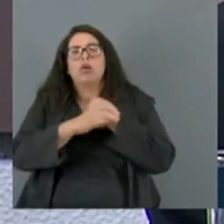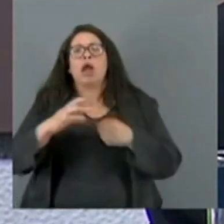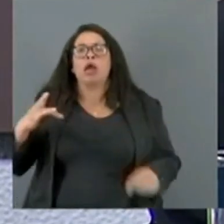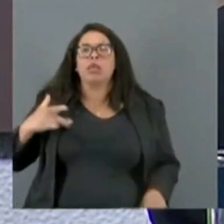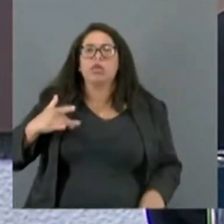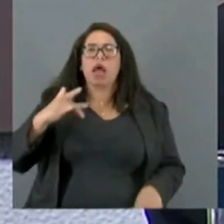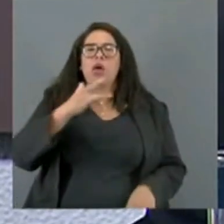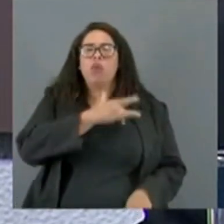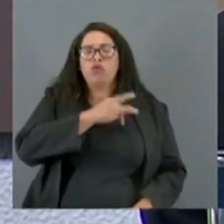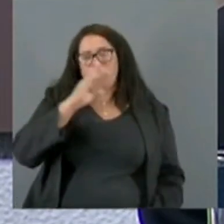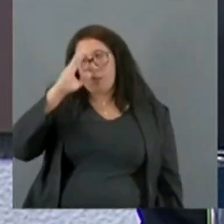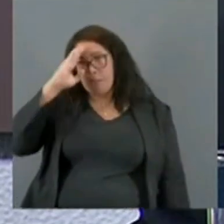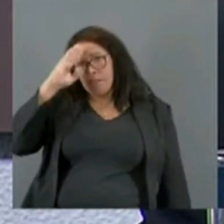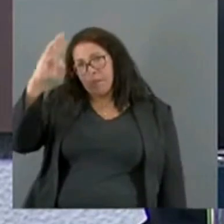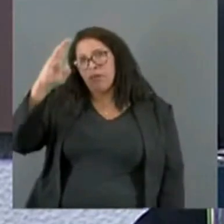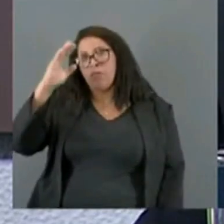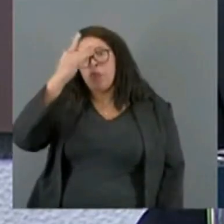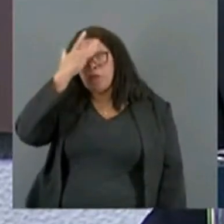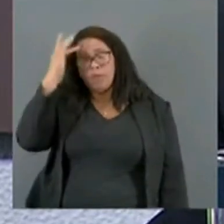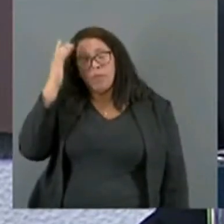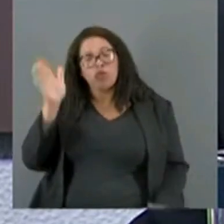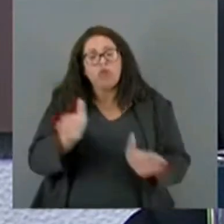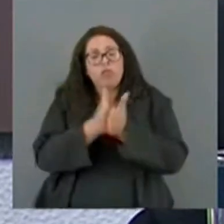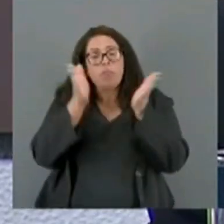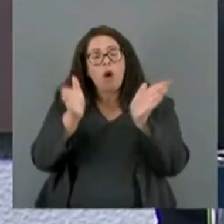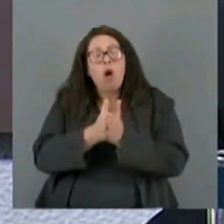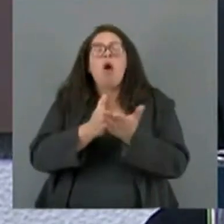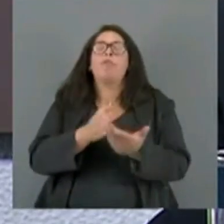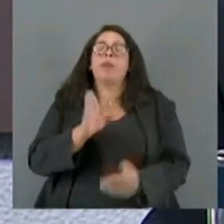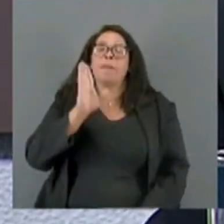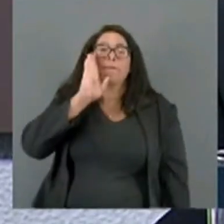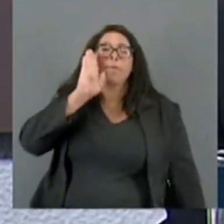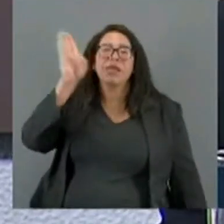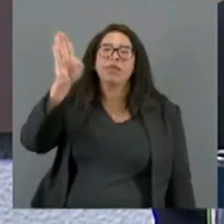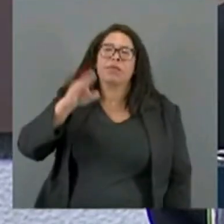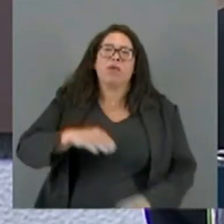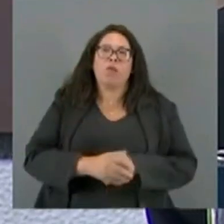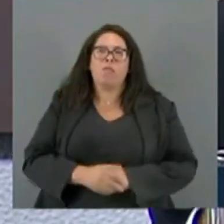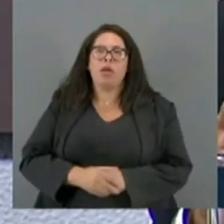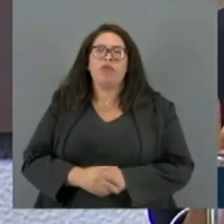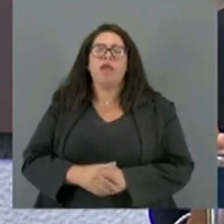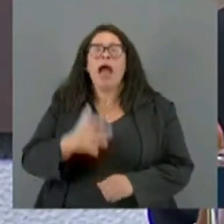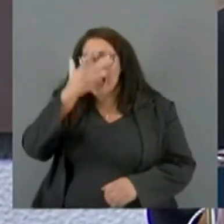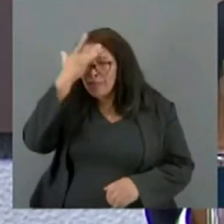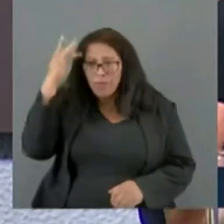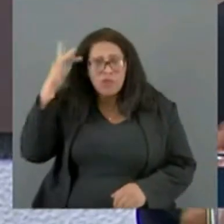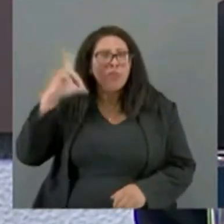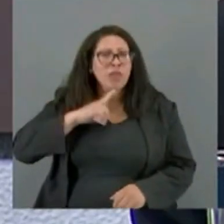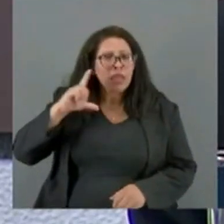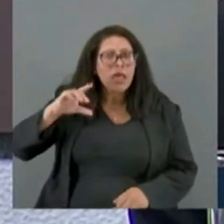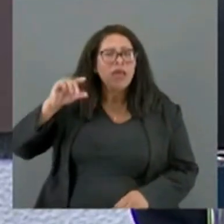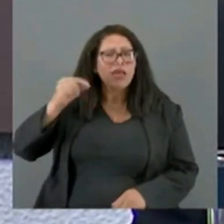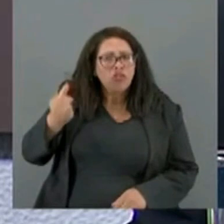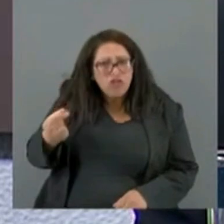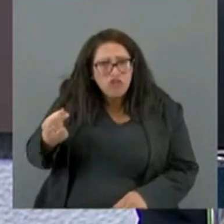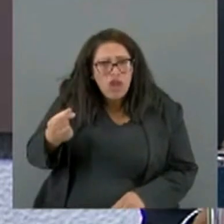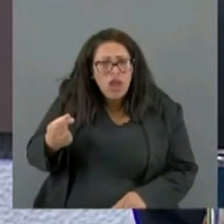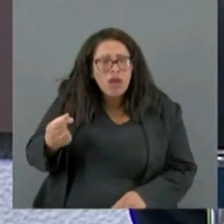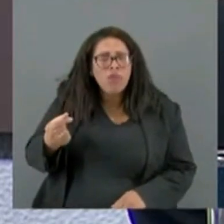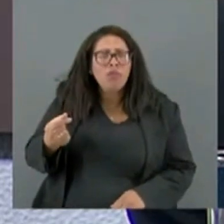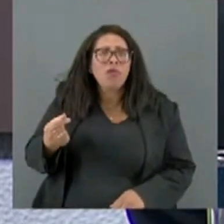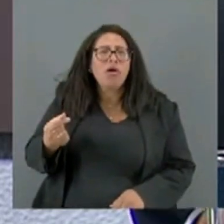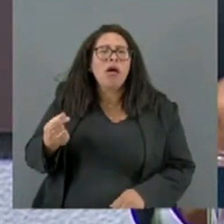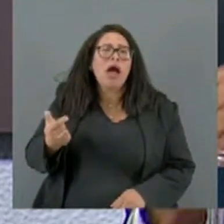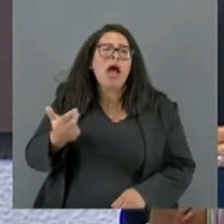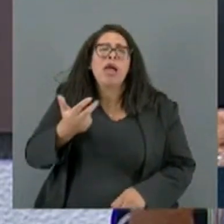saúde, sobretudo as pessoas carentes e as pessoas pobres. As pessoas que têm condição, ela deve recorrer exatamente, ela